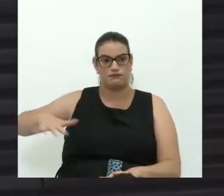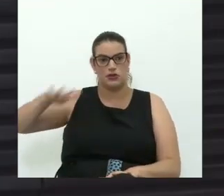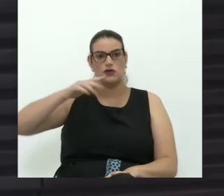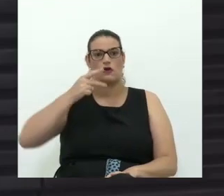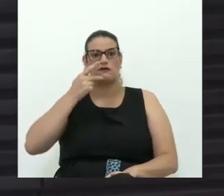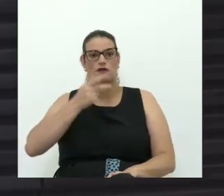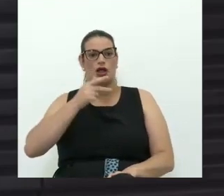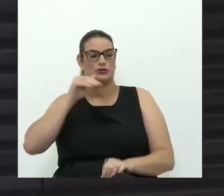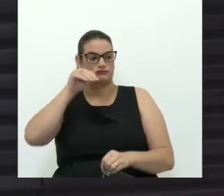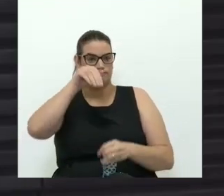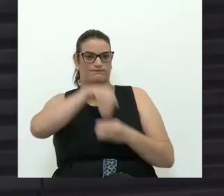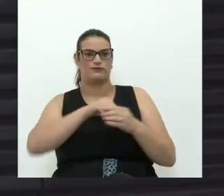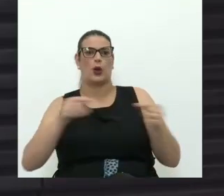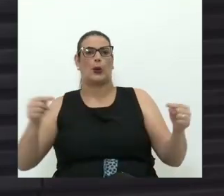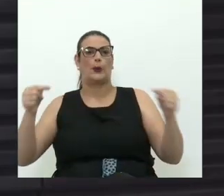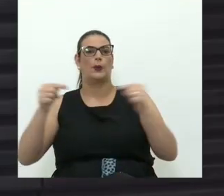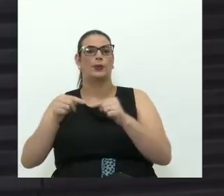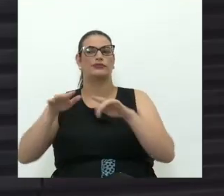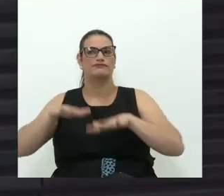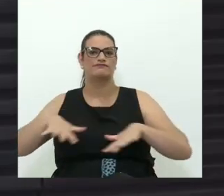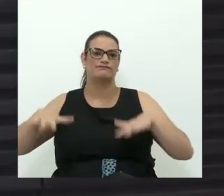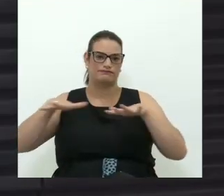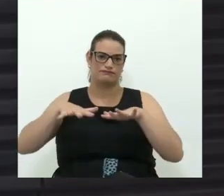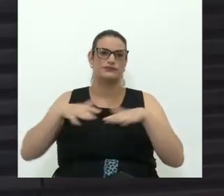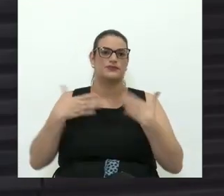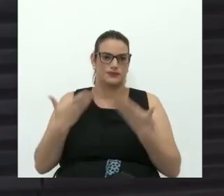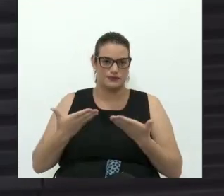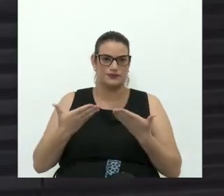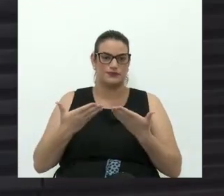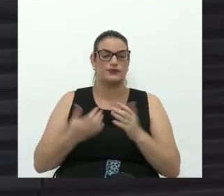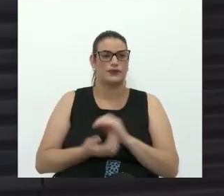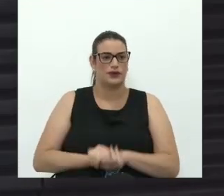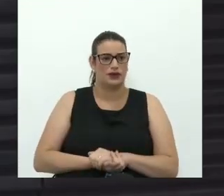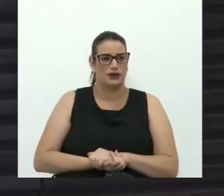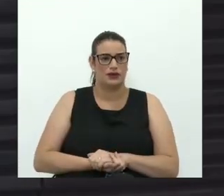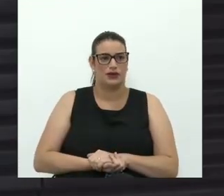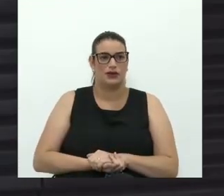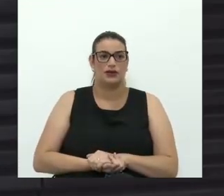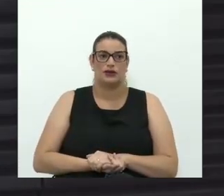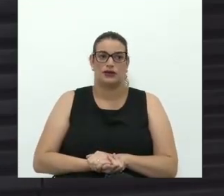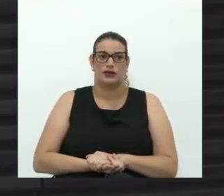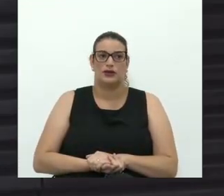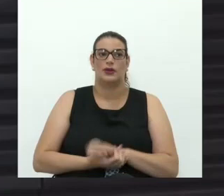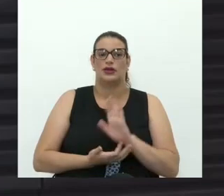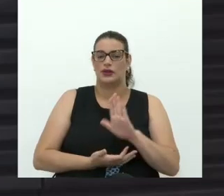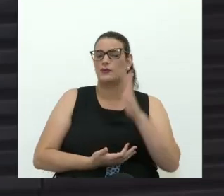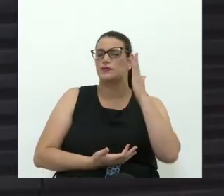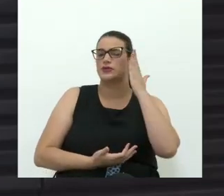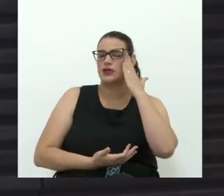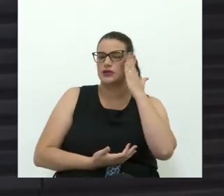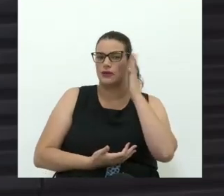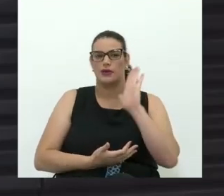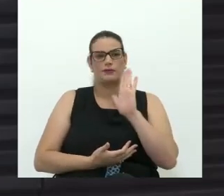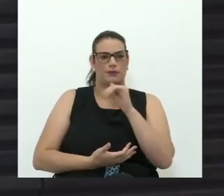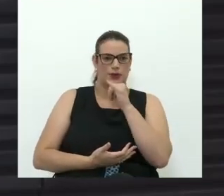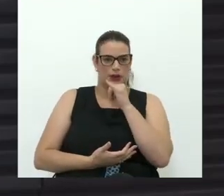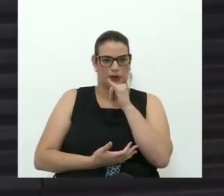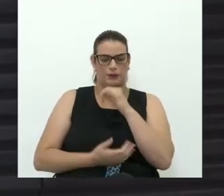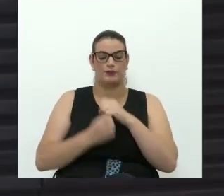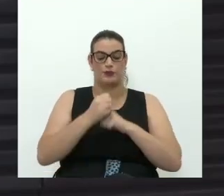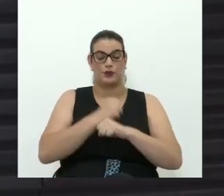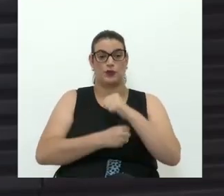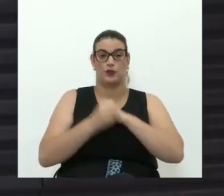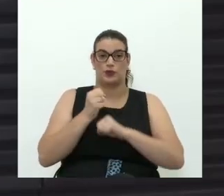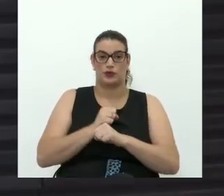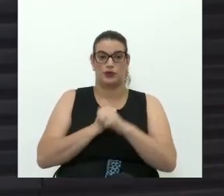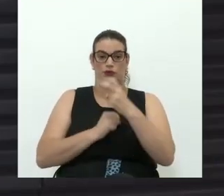dizer pelas urnas é isso e quer saber gente ó vocês terem uma ideia em números em 2022 a gente